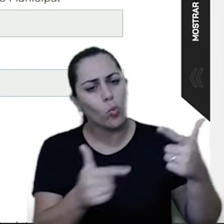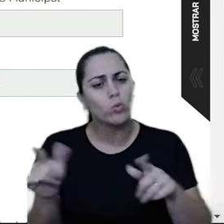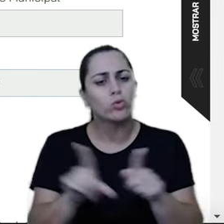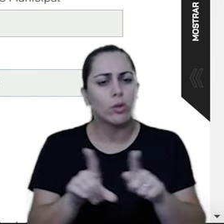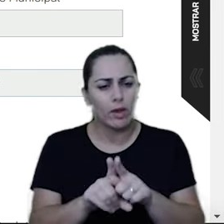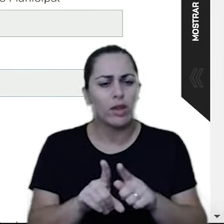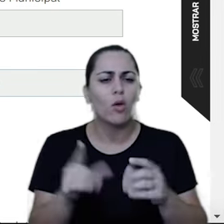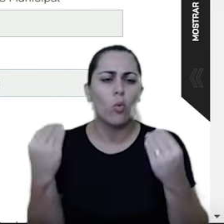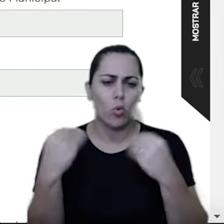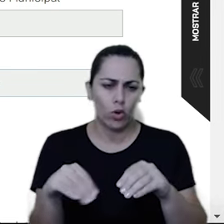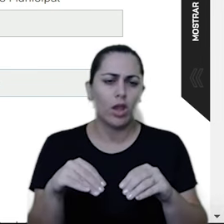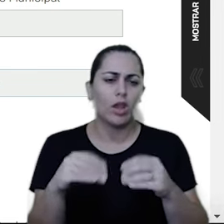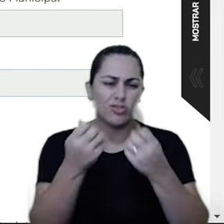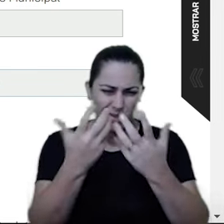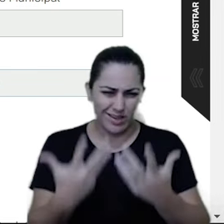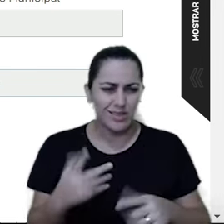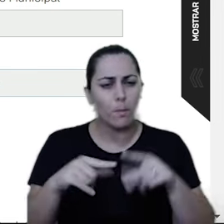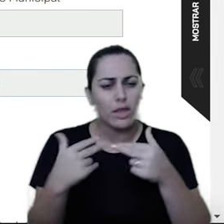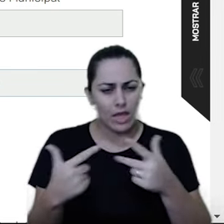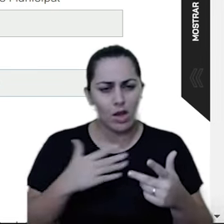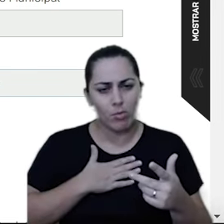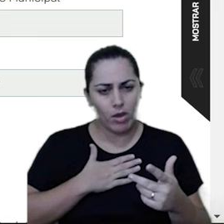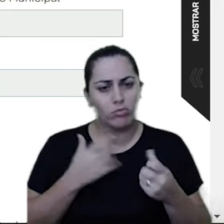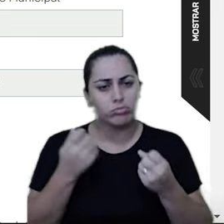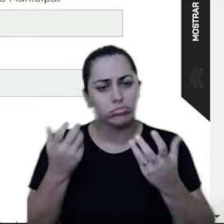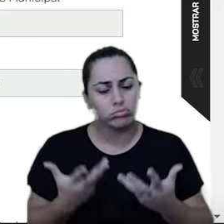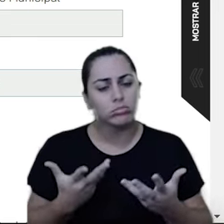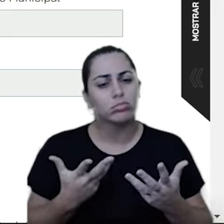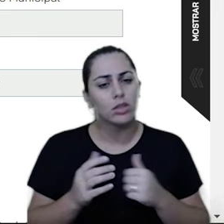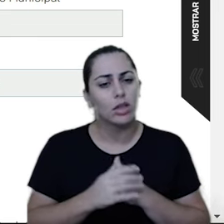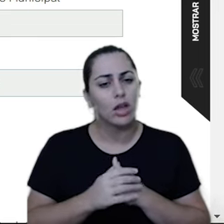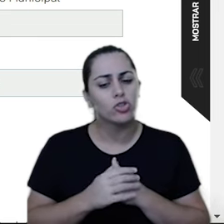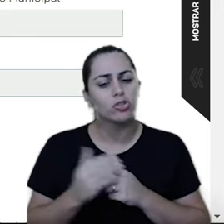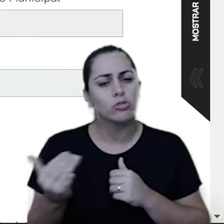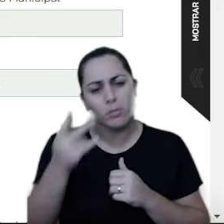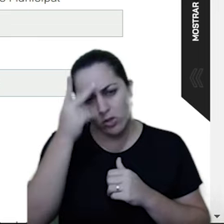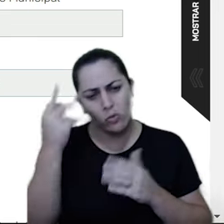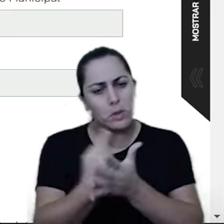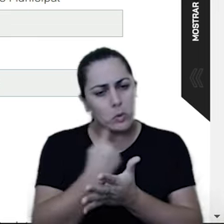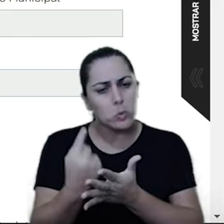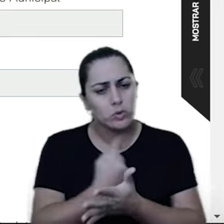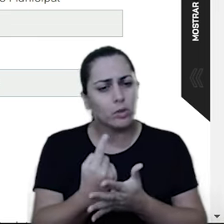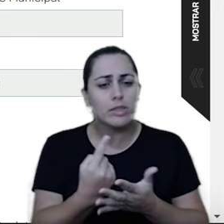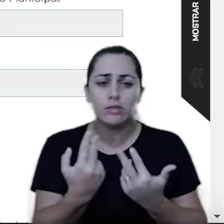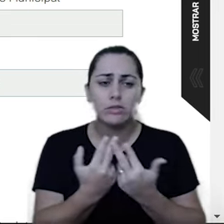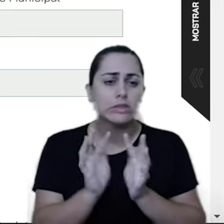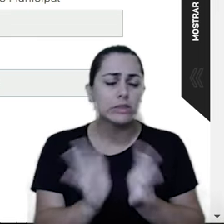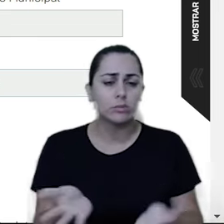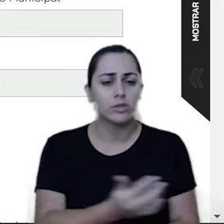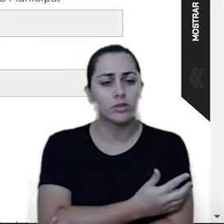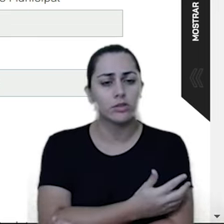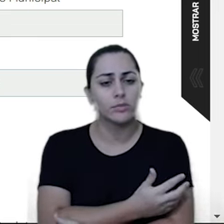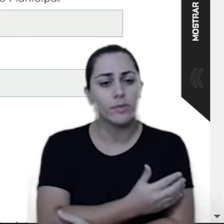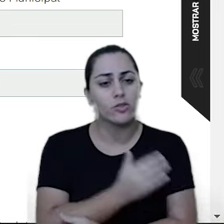Então até no material coloquei essa observação que é uma coisa que dá atendimento pra gente é uma coisa muito simples em termos